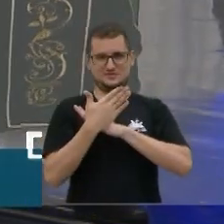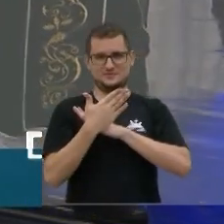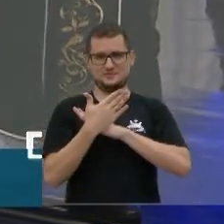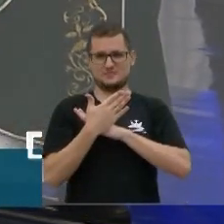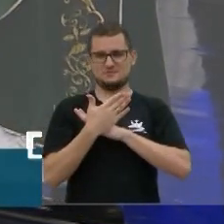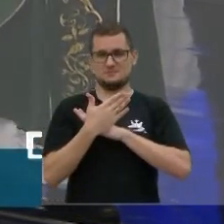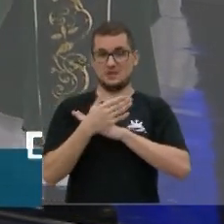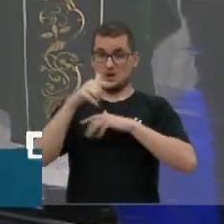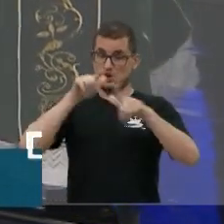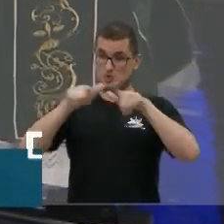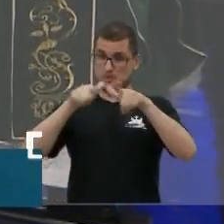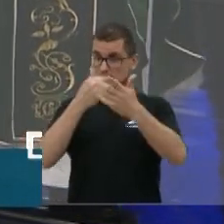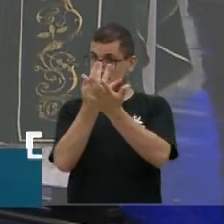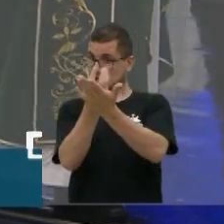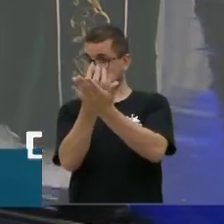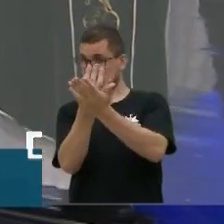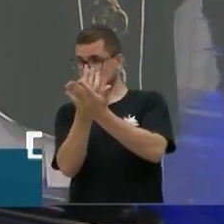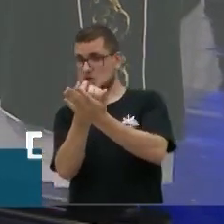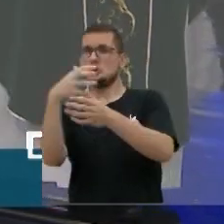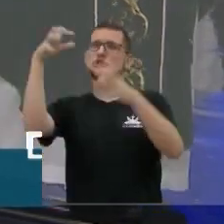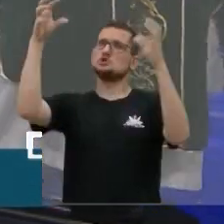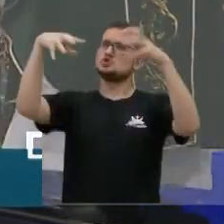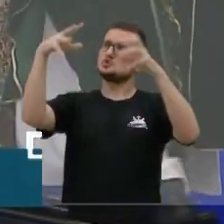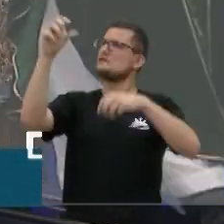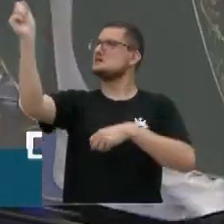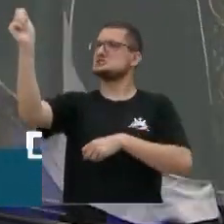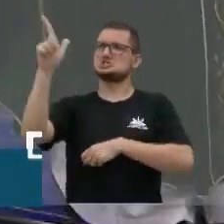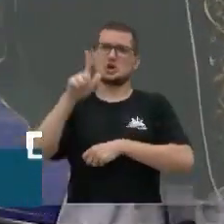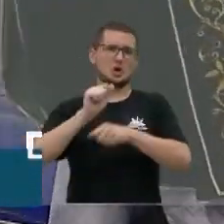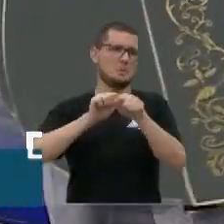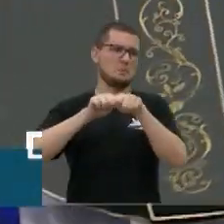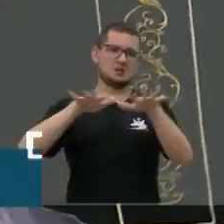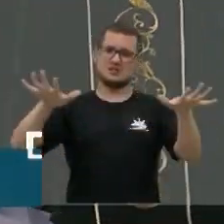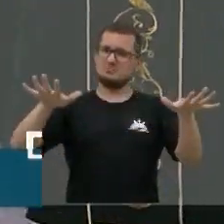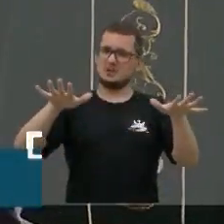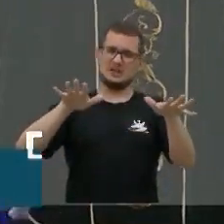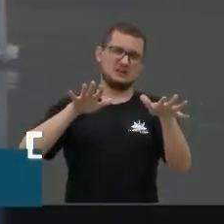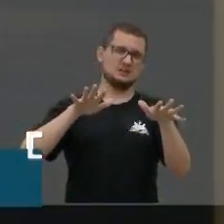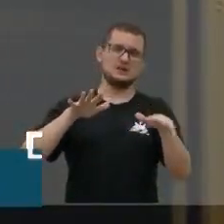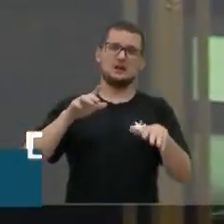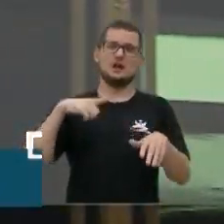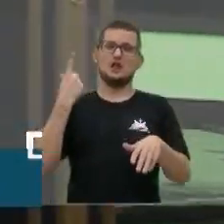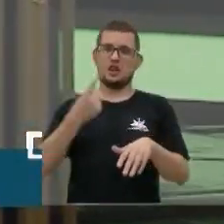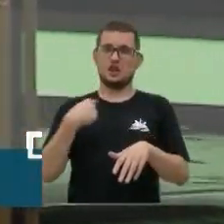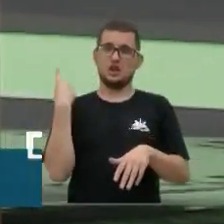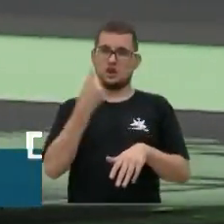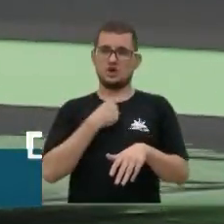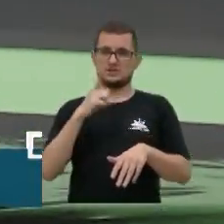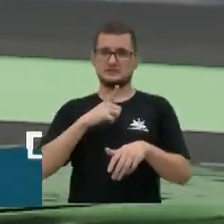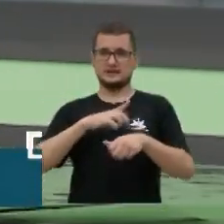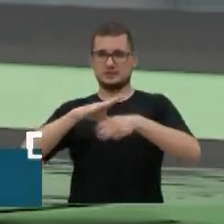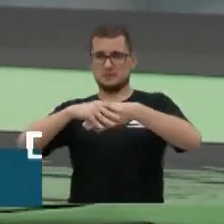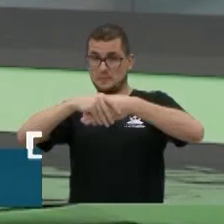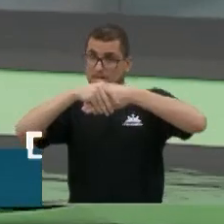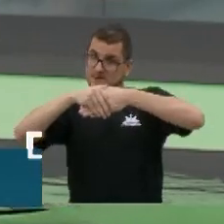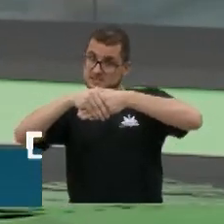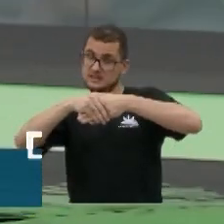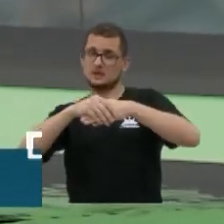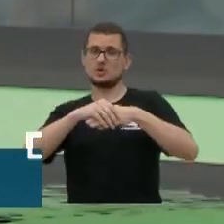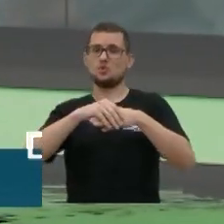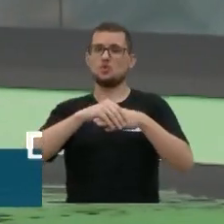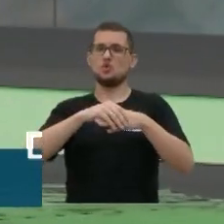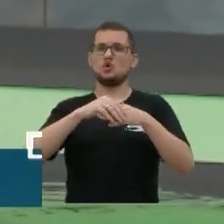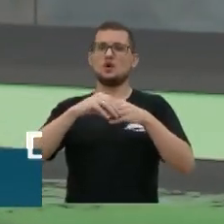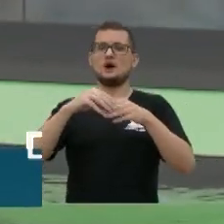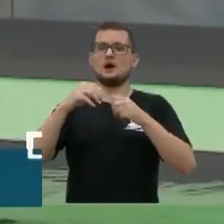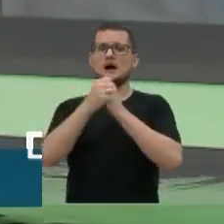faça chuva, faça sol, com pandemia ou não, nós temos uma parceria com o Abracei. Você sabia que